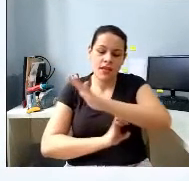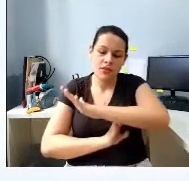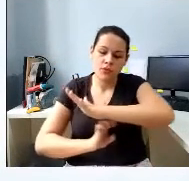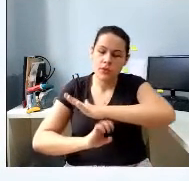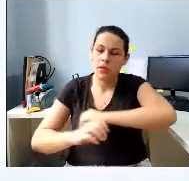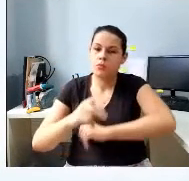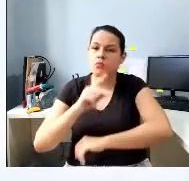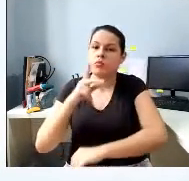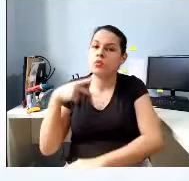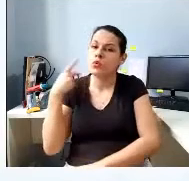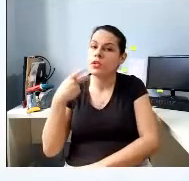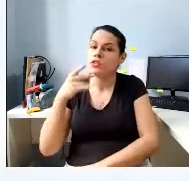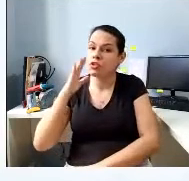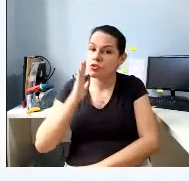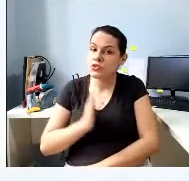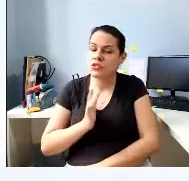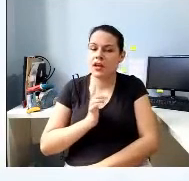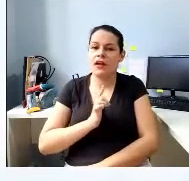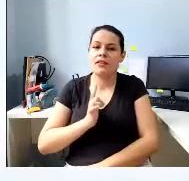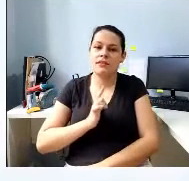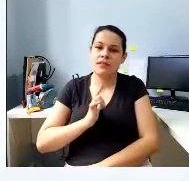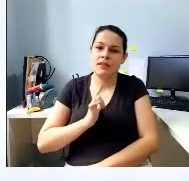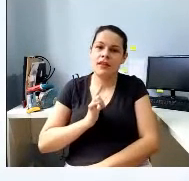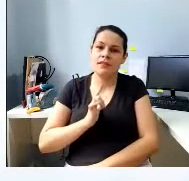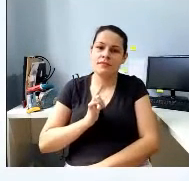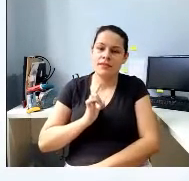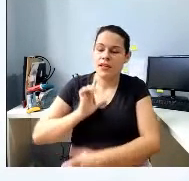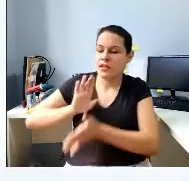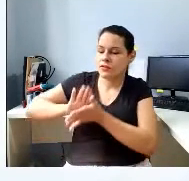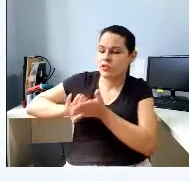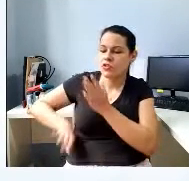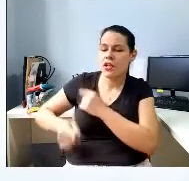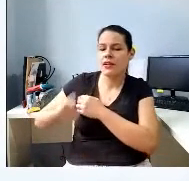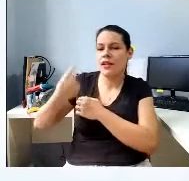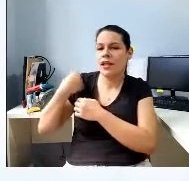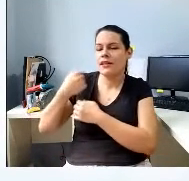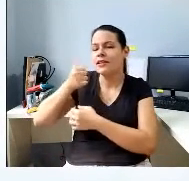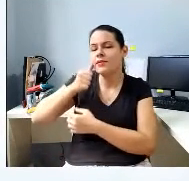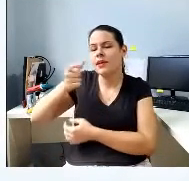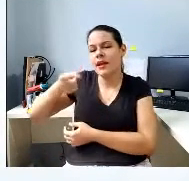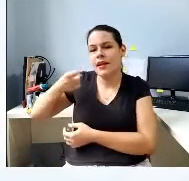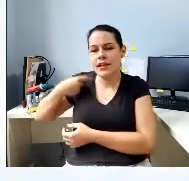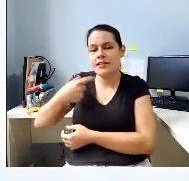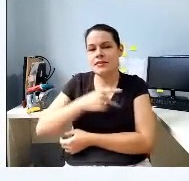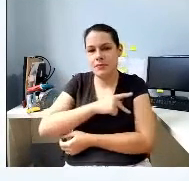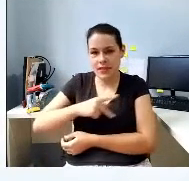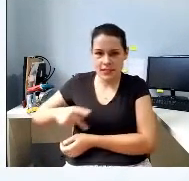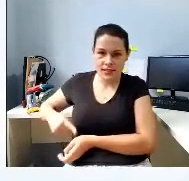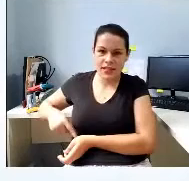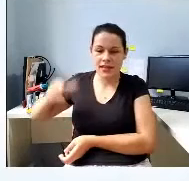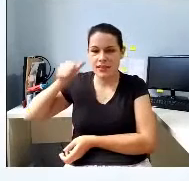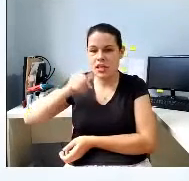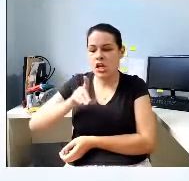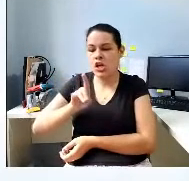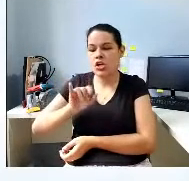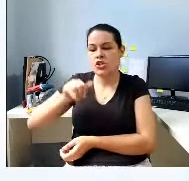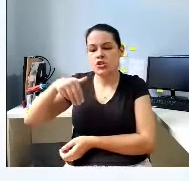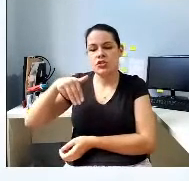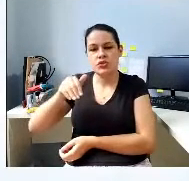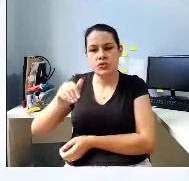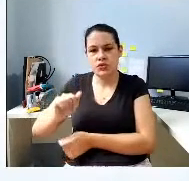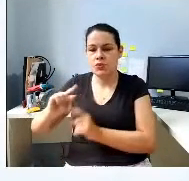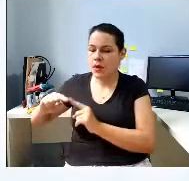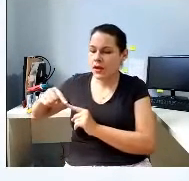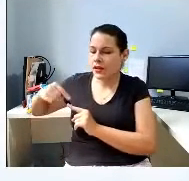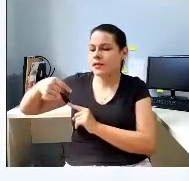foi implantada a partir do impeachment da Dilma, né? E reforçada com a eleição do